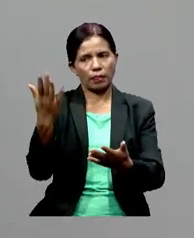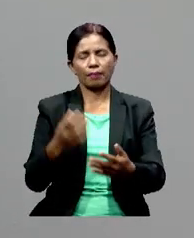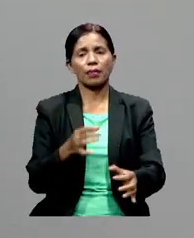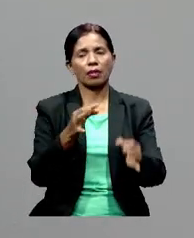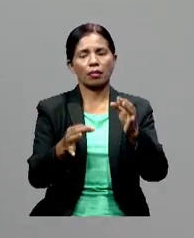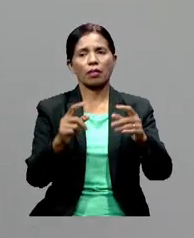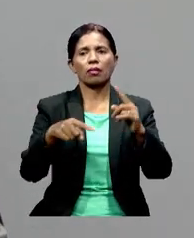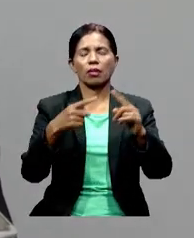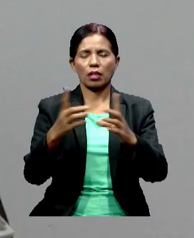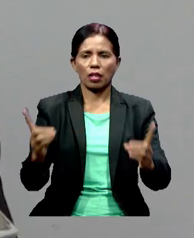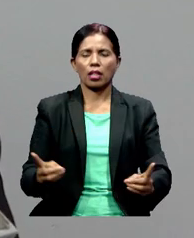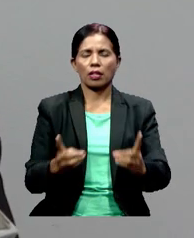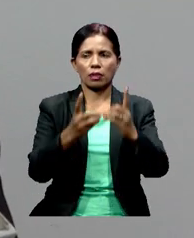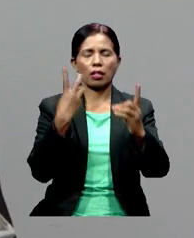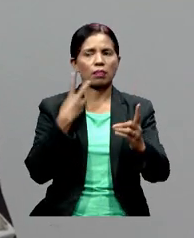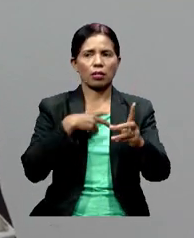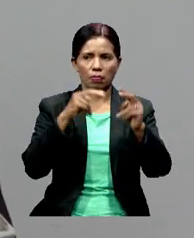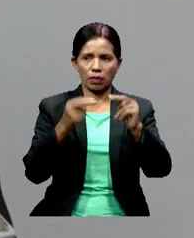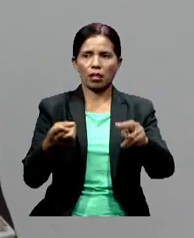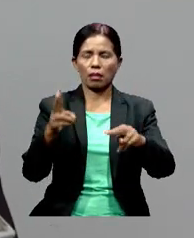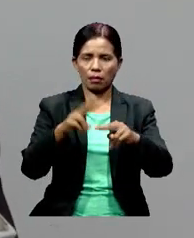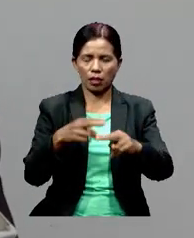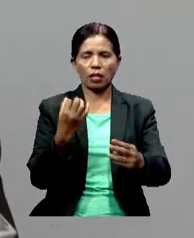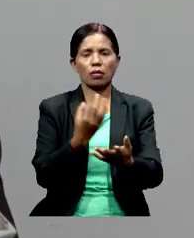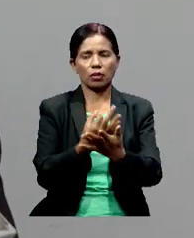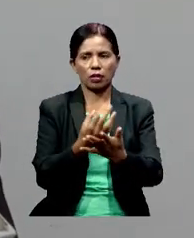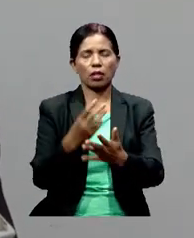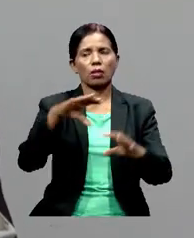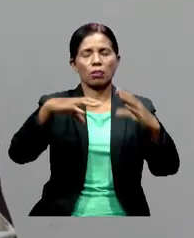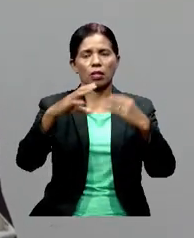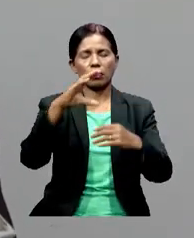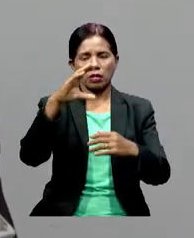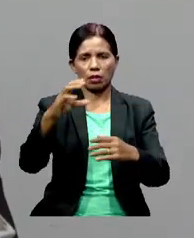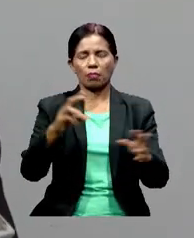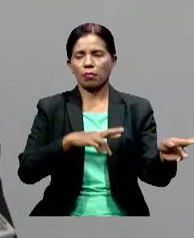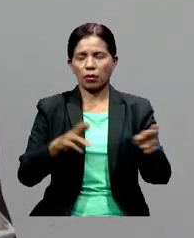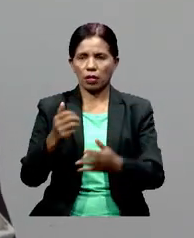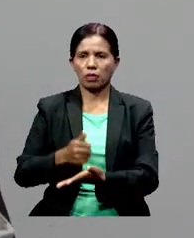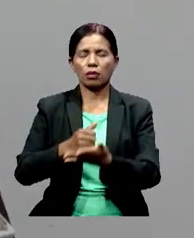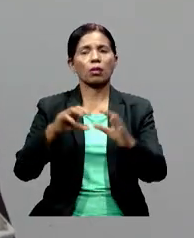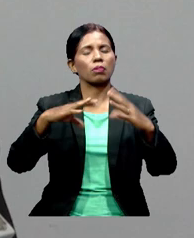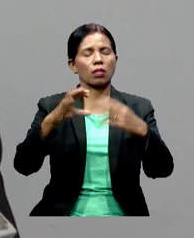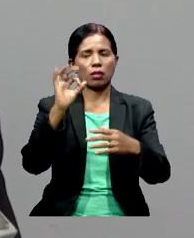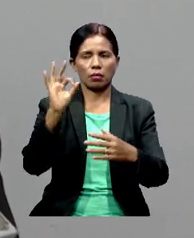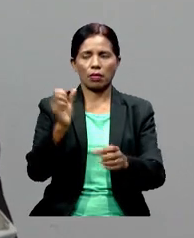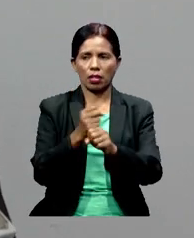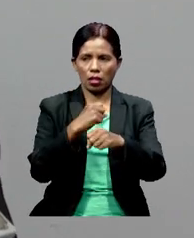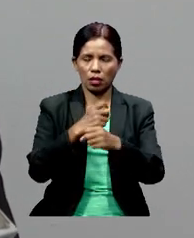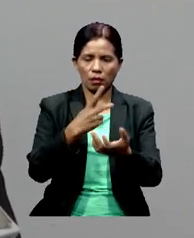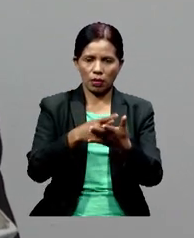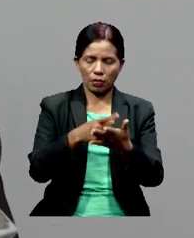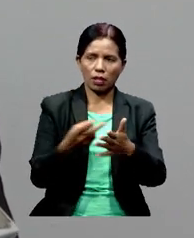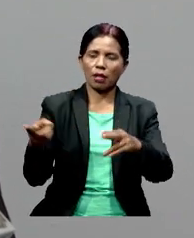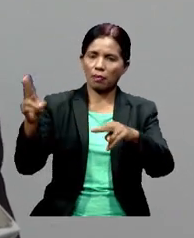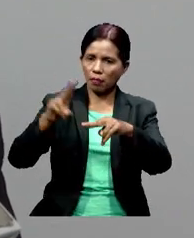com a audiência, a mesma sente que a precisa aumentar ouça então comissão C pronto apoio comissão F para belhalo proposta para bela aumenta